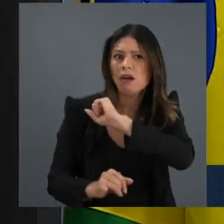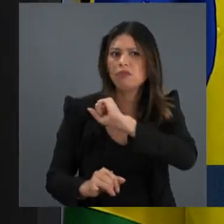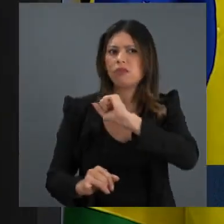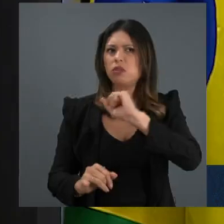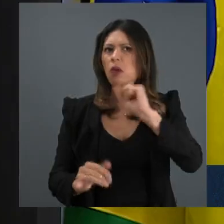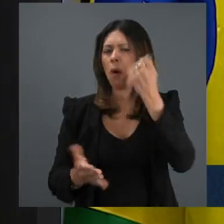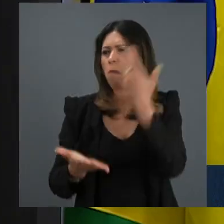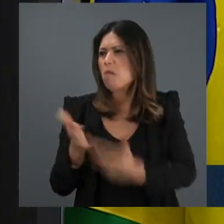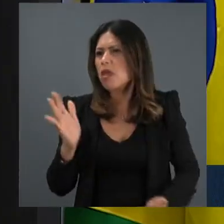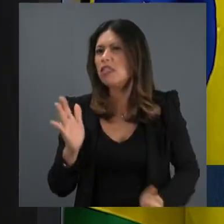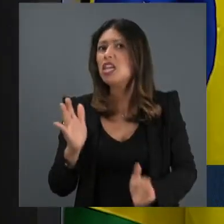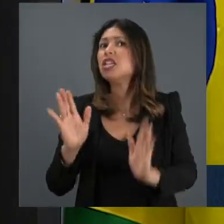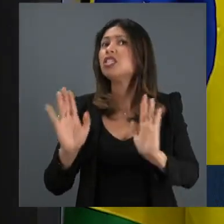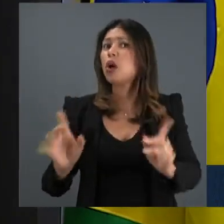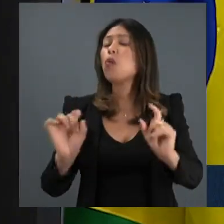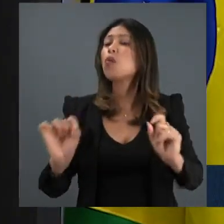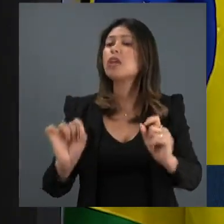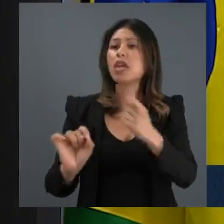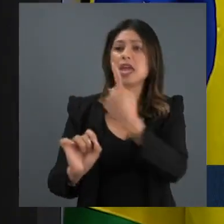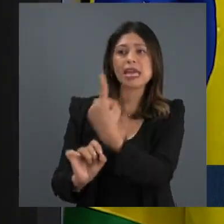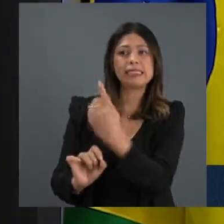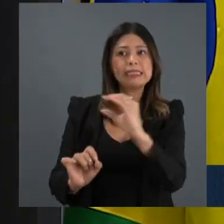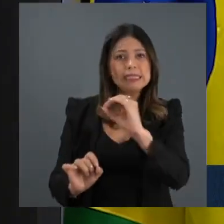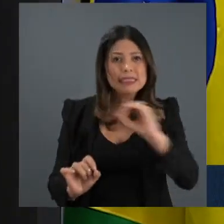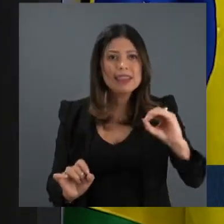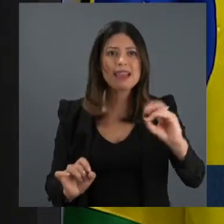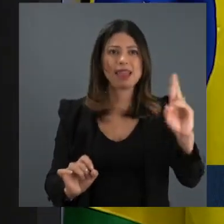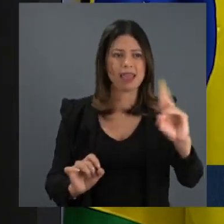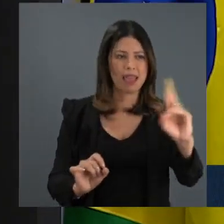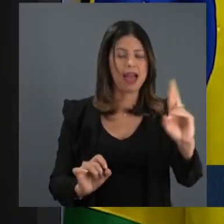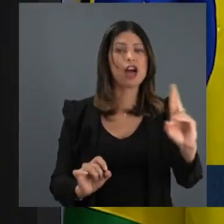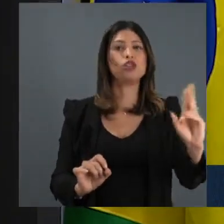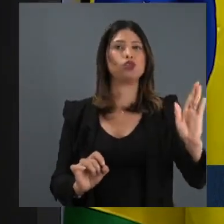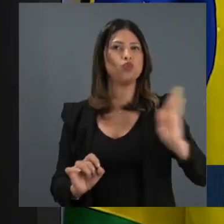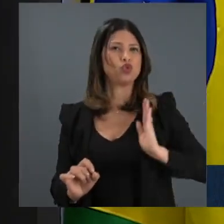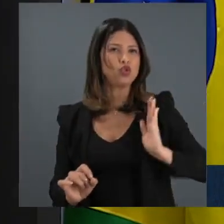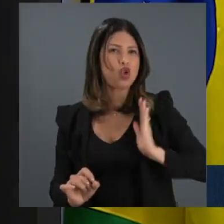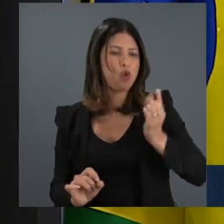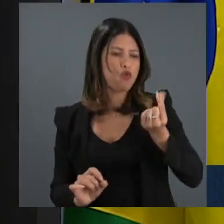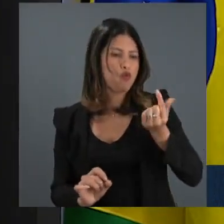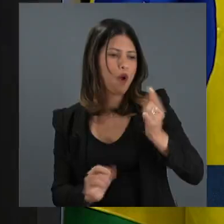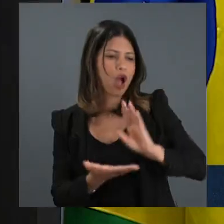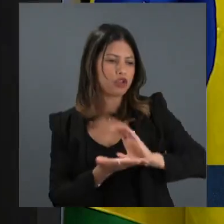é R$100, são R$100 do Bolsa Família consumidos